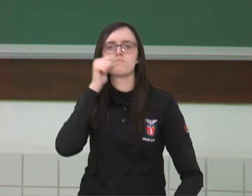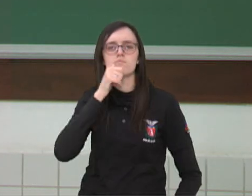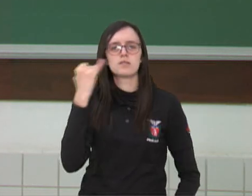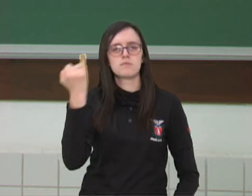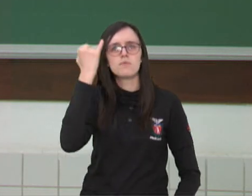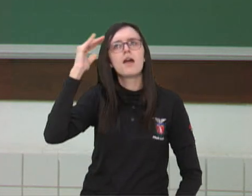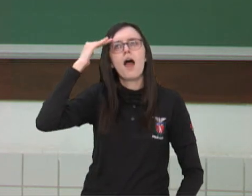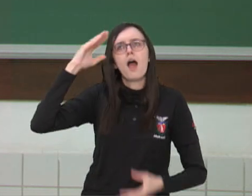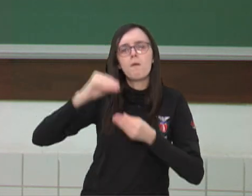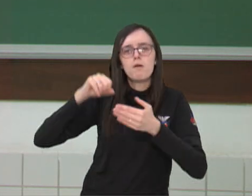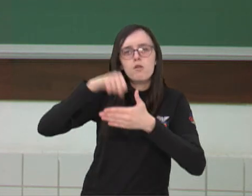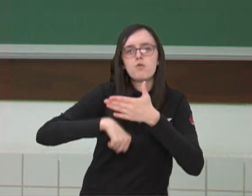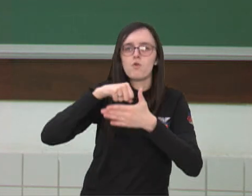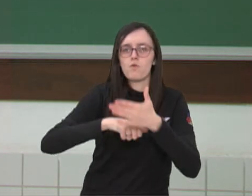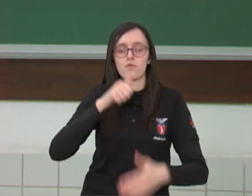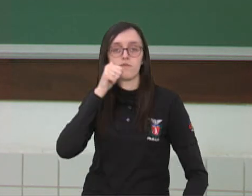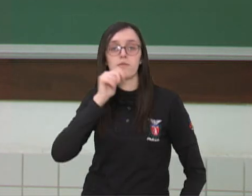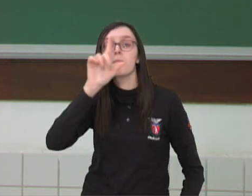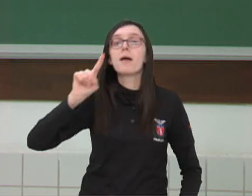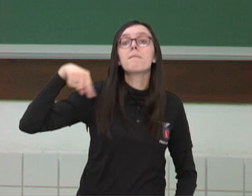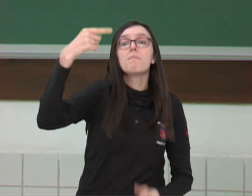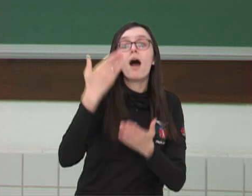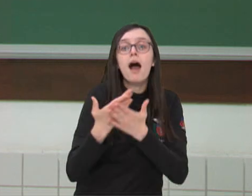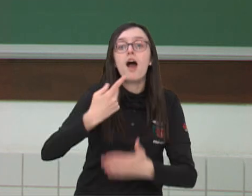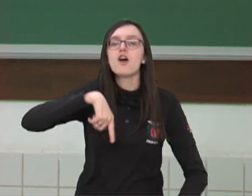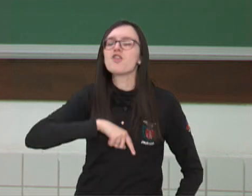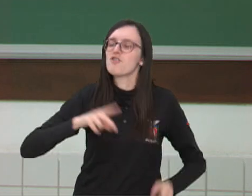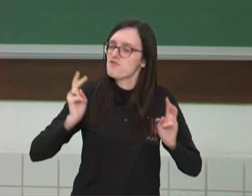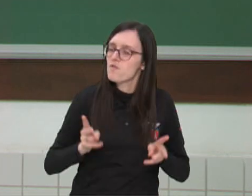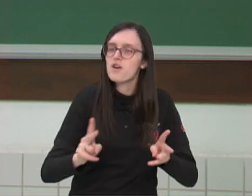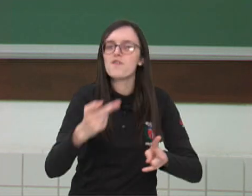as lutas femininas. E na próxima aula a gente